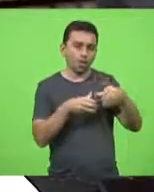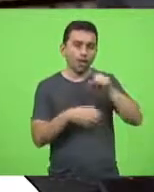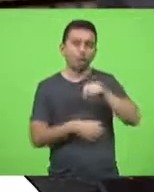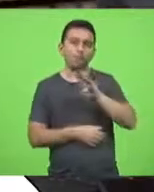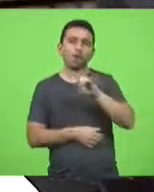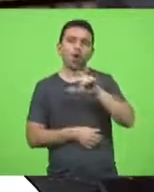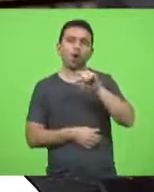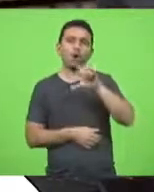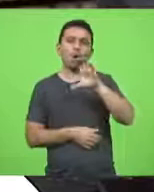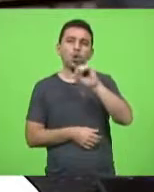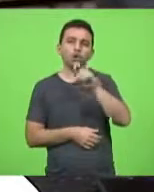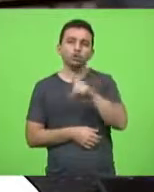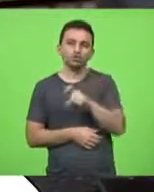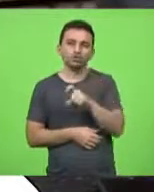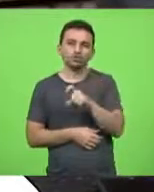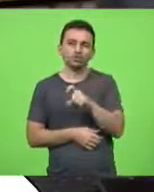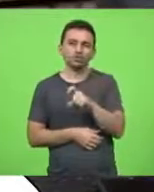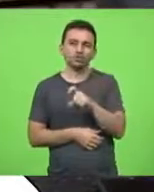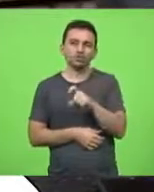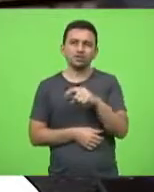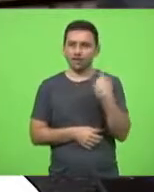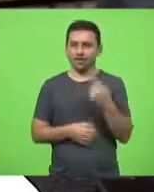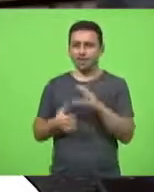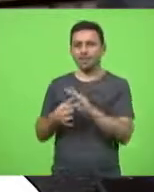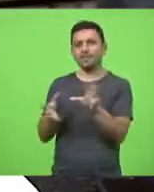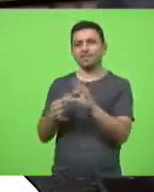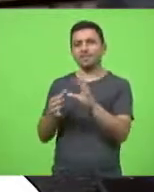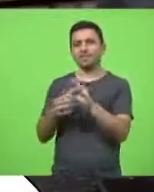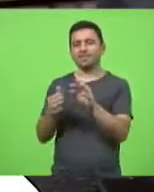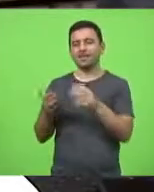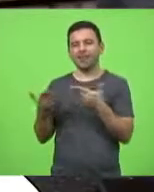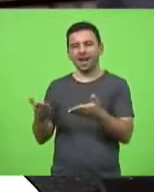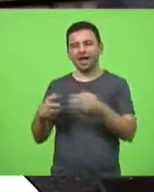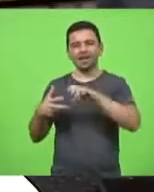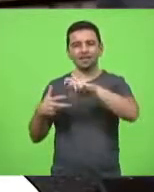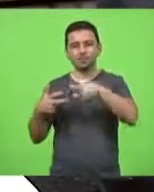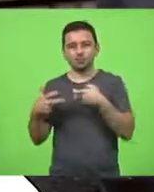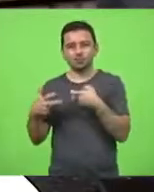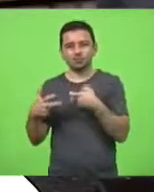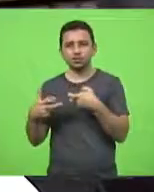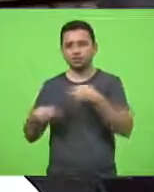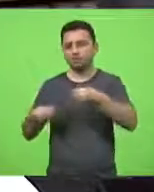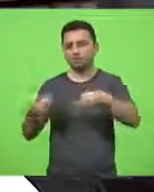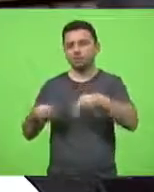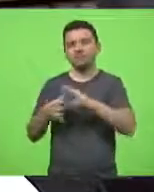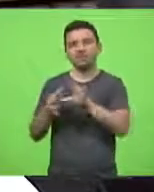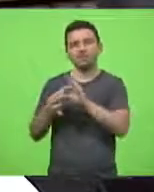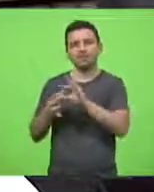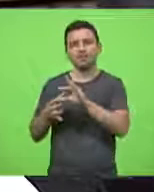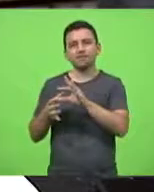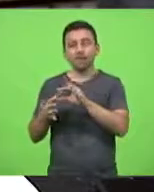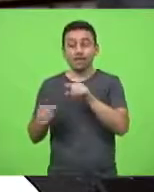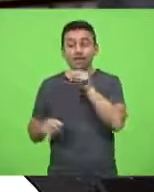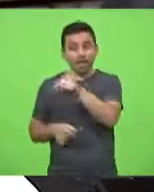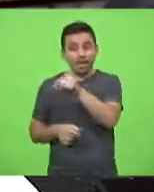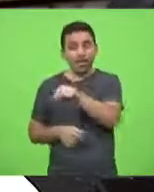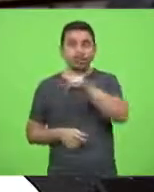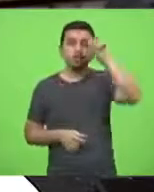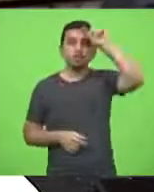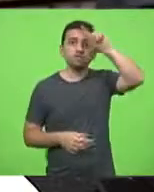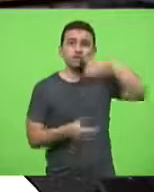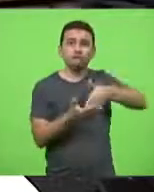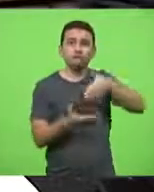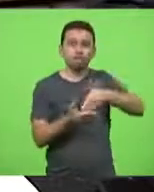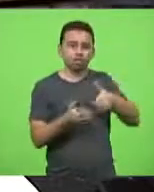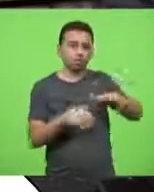nós aqui flexibilizamos para que o Executivo consiga ter uma vida mais fácil, o Executivo está dificultando a vida do pequeno